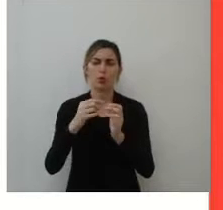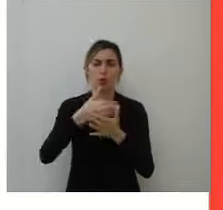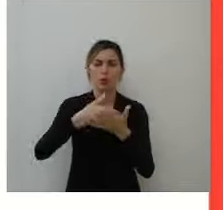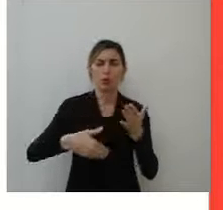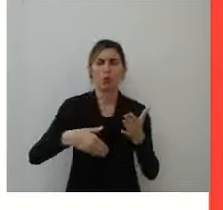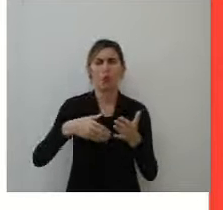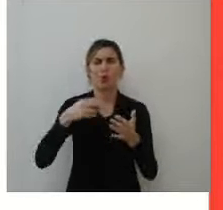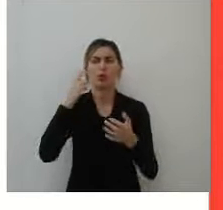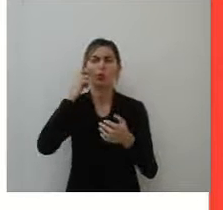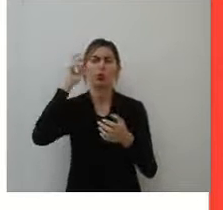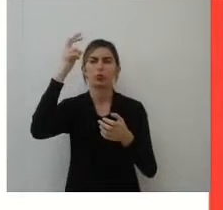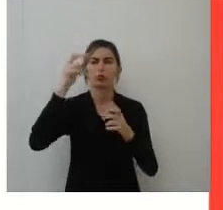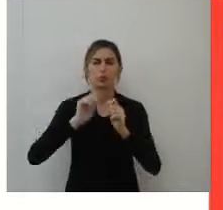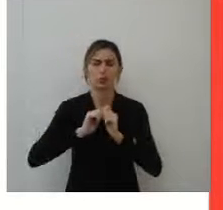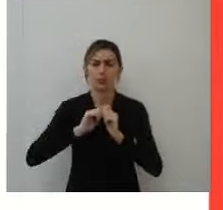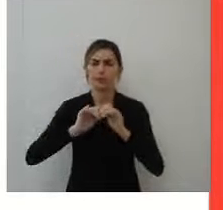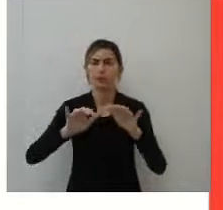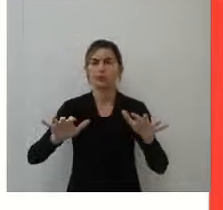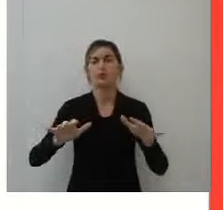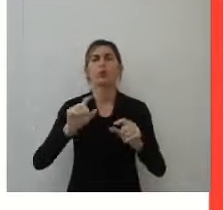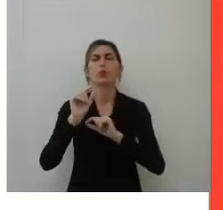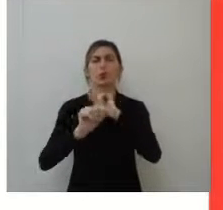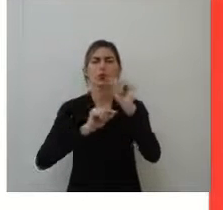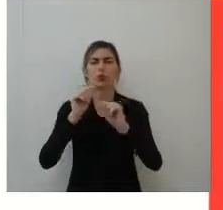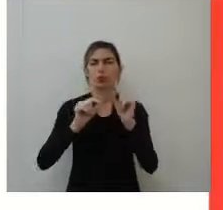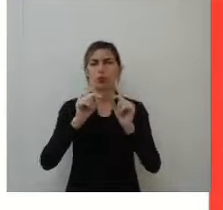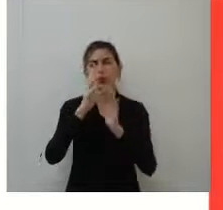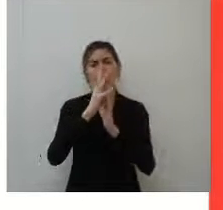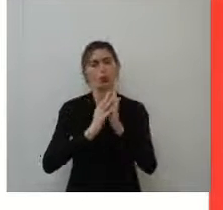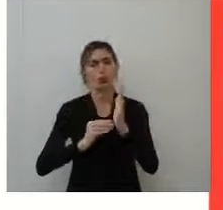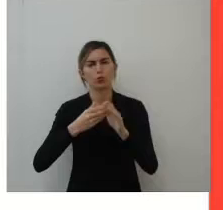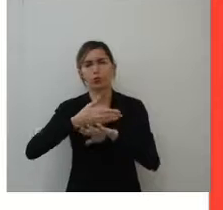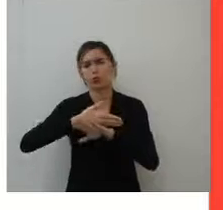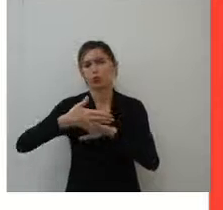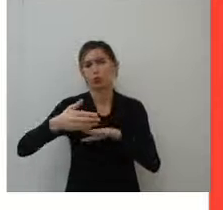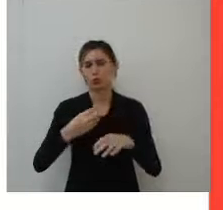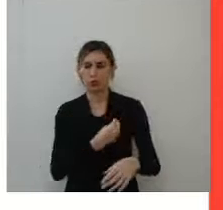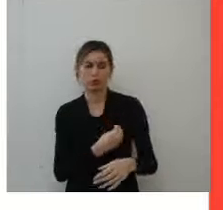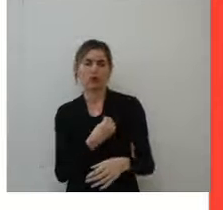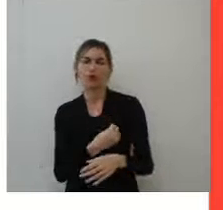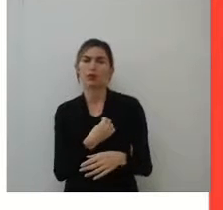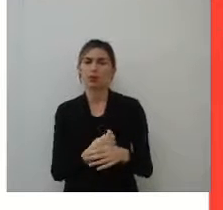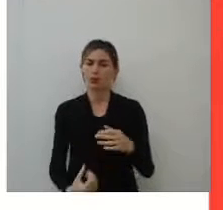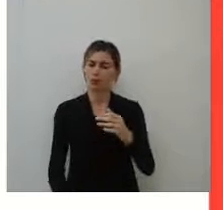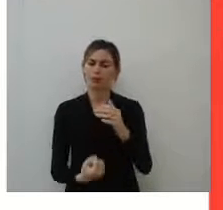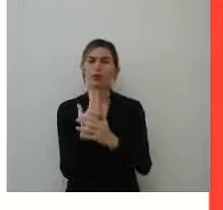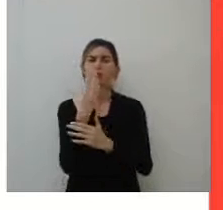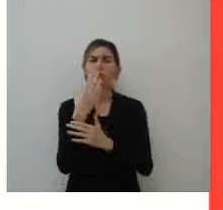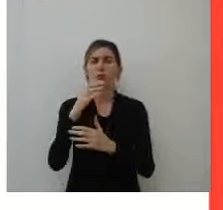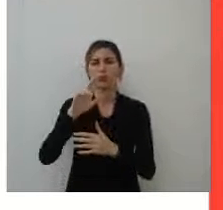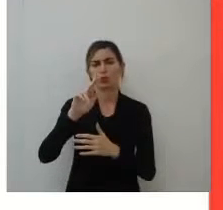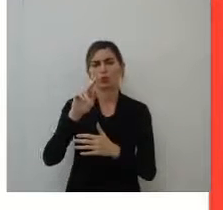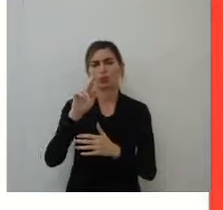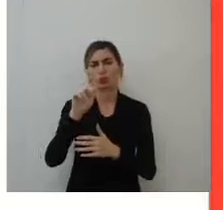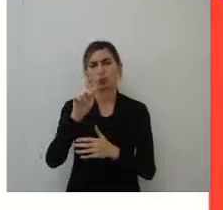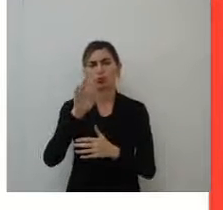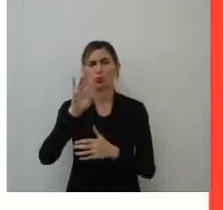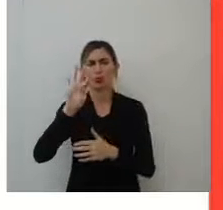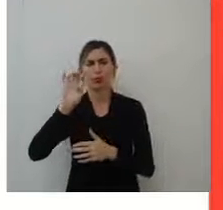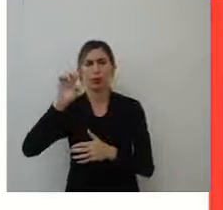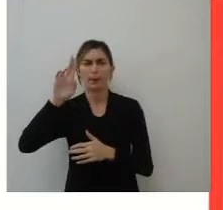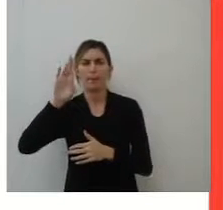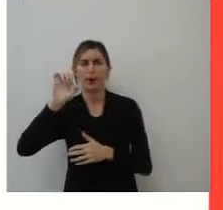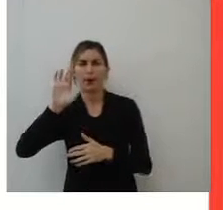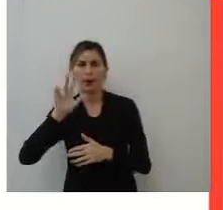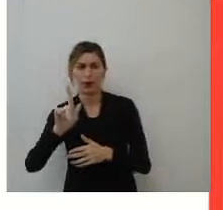da cultura de massa. Tá? Um estilo de vida surgiu com Gutenberg. Gente, um parêntese